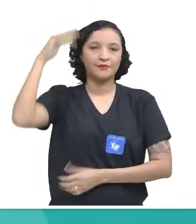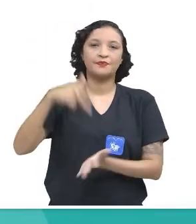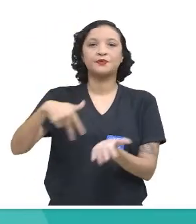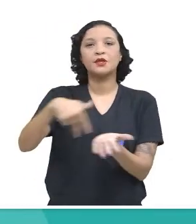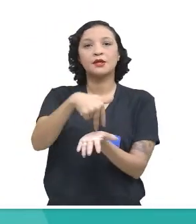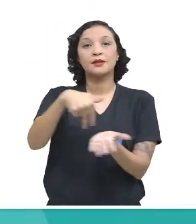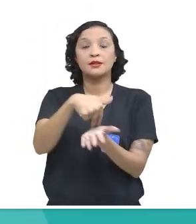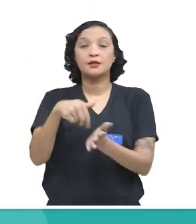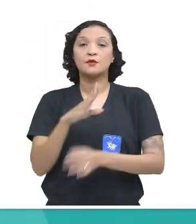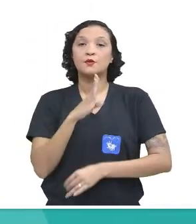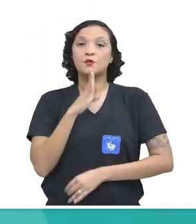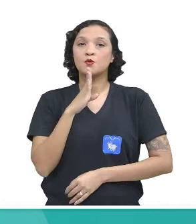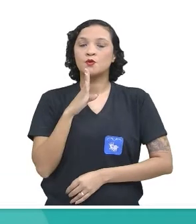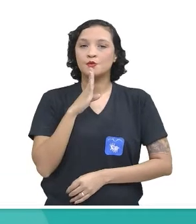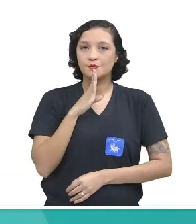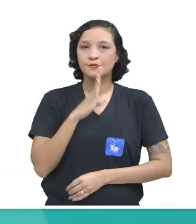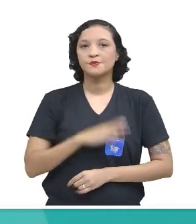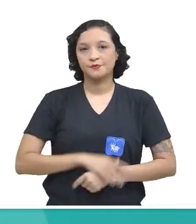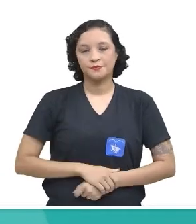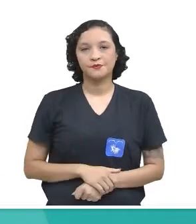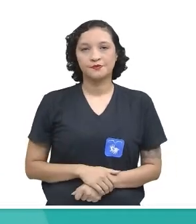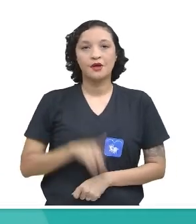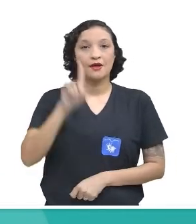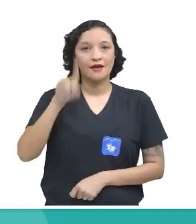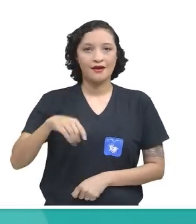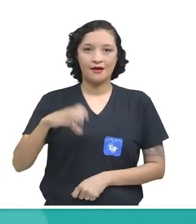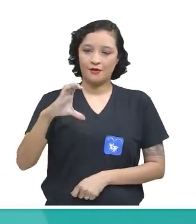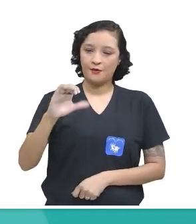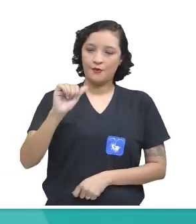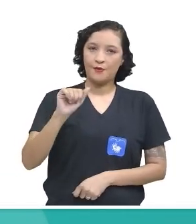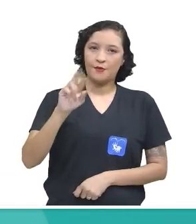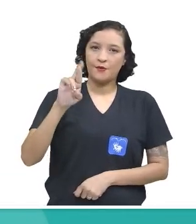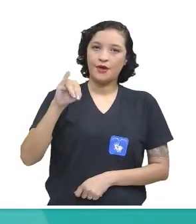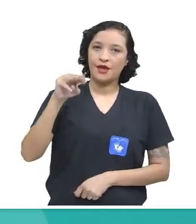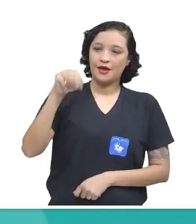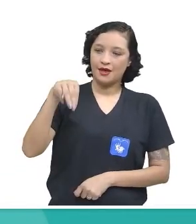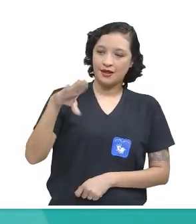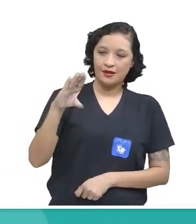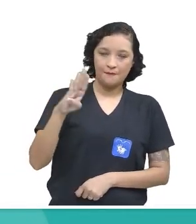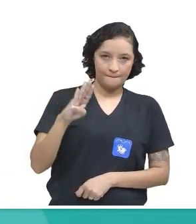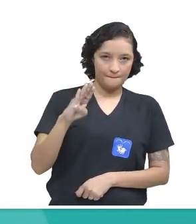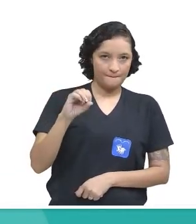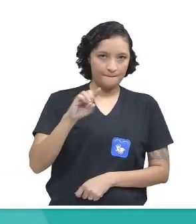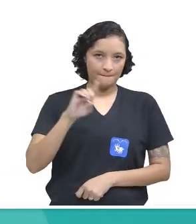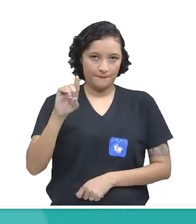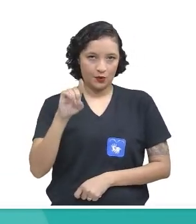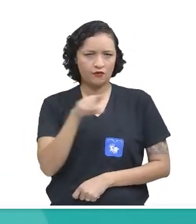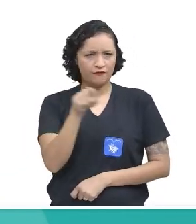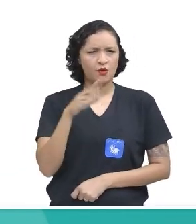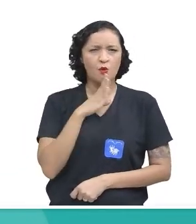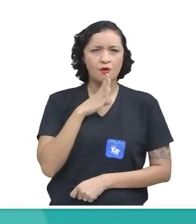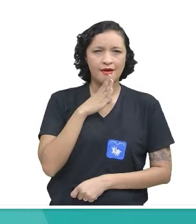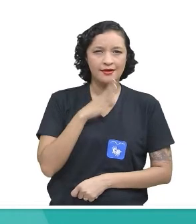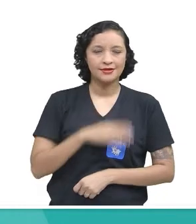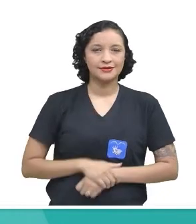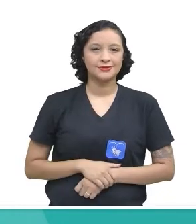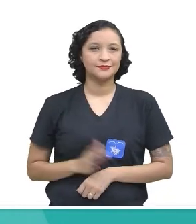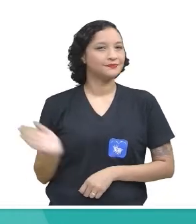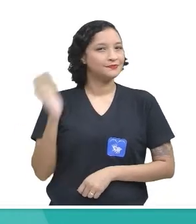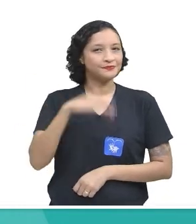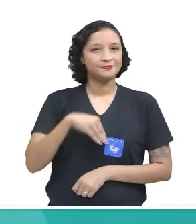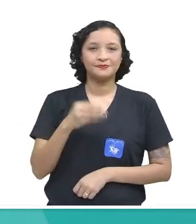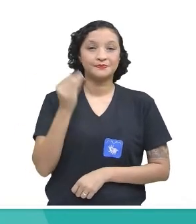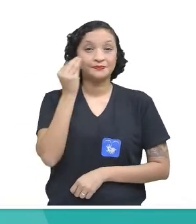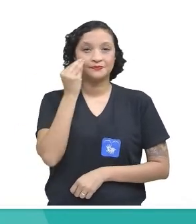iremos conhecer é o carimbó. Vocês já ouviram falar? Se não, vem comigo. Então